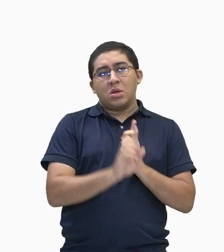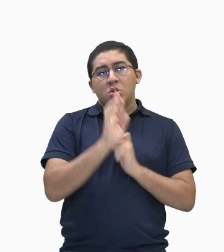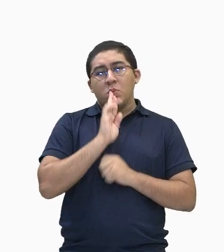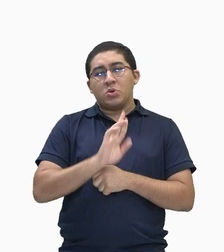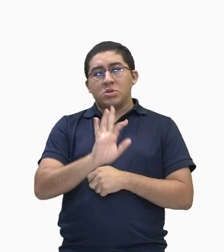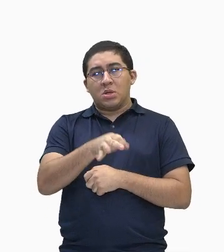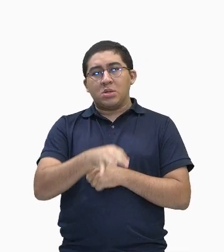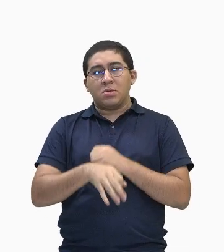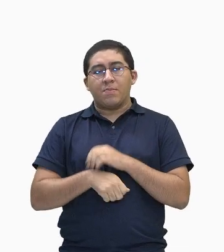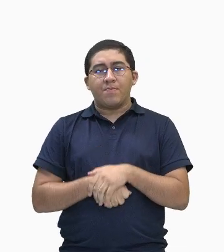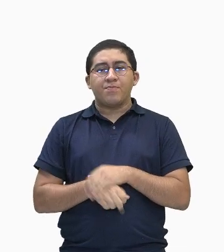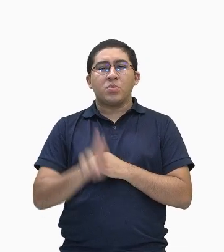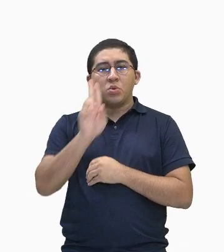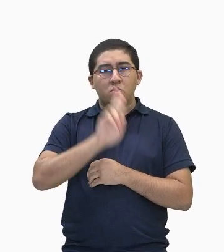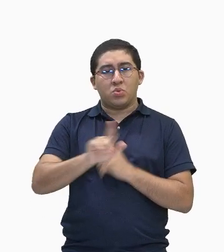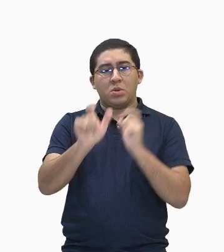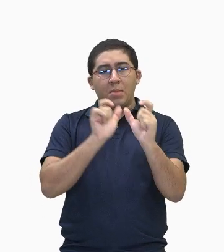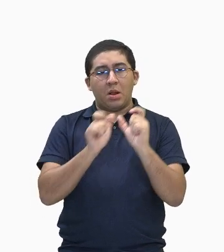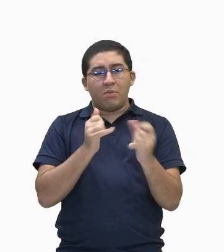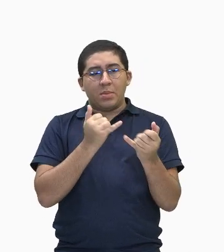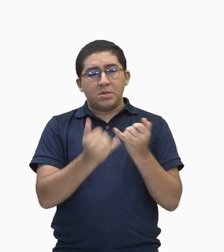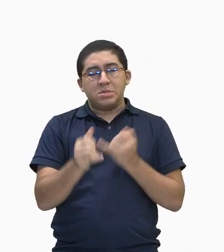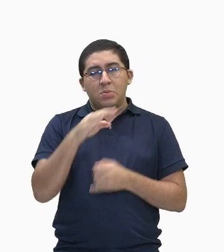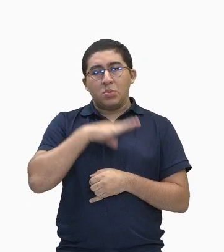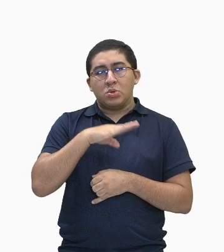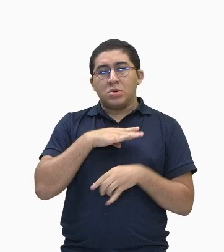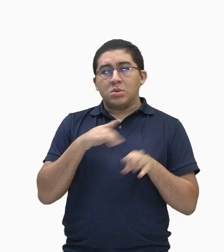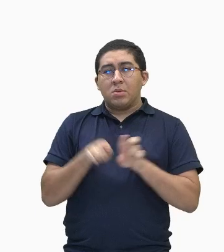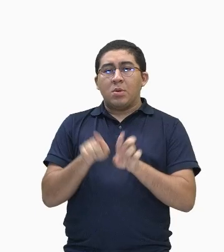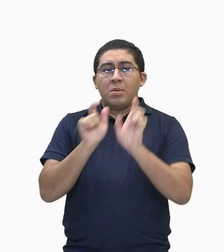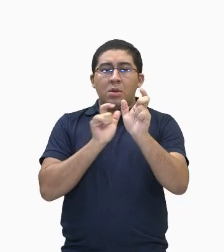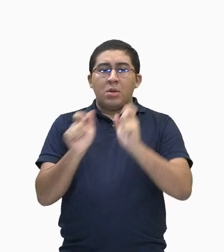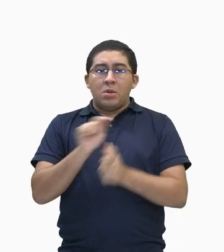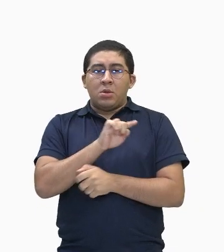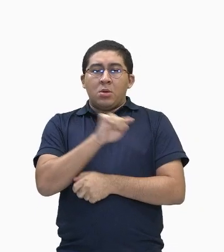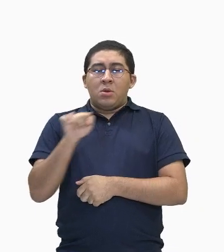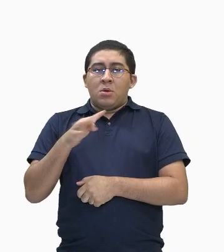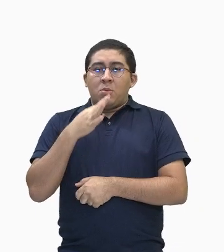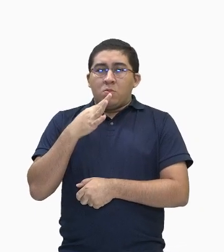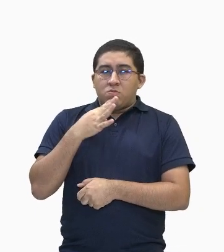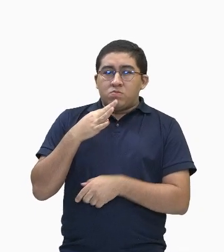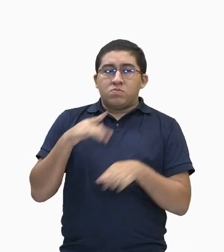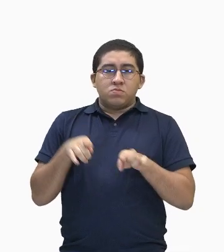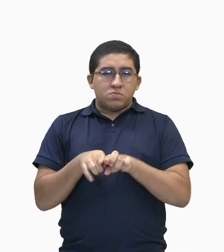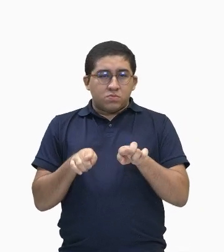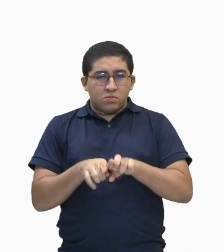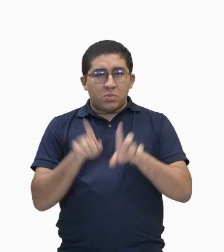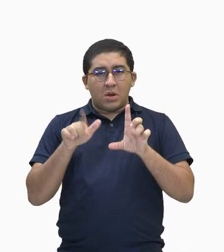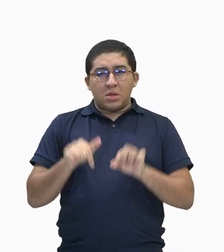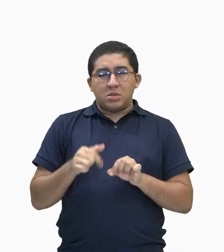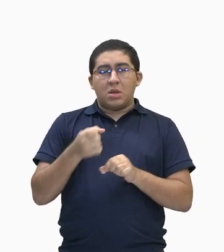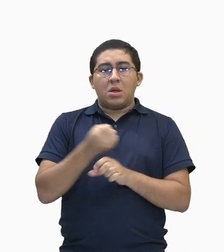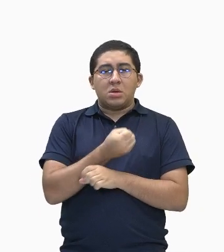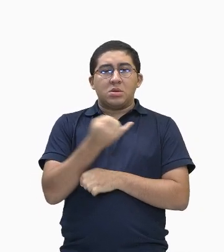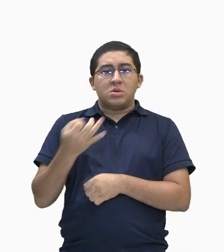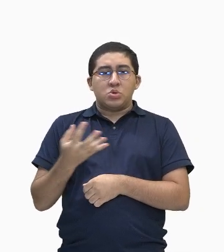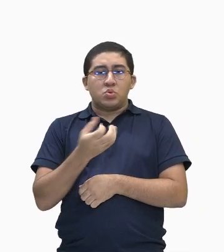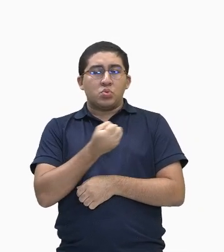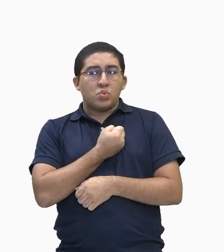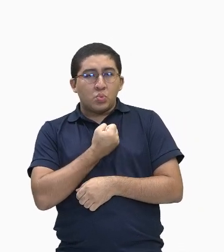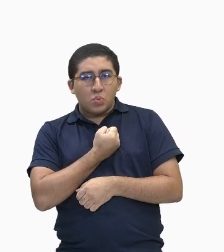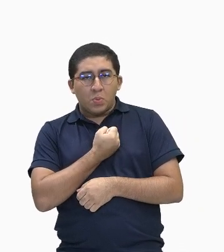Usa as palavras cognatas, palavras que vocês conhecem, esses marcadores aí como numerais para conseguir chegar